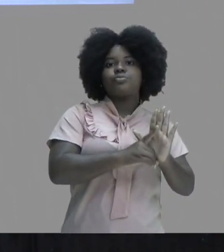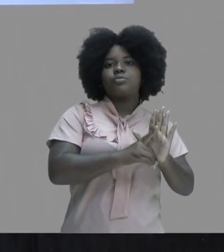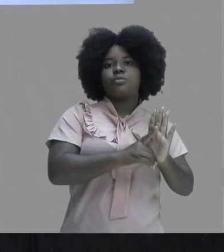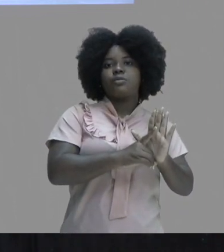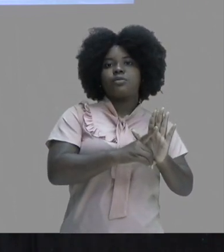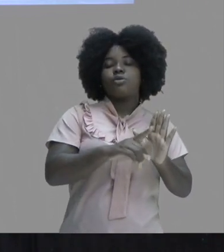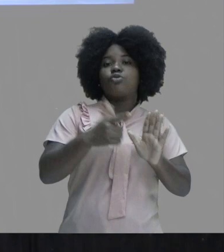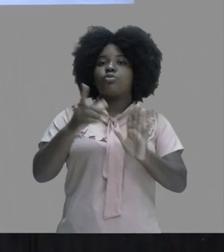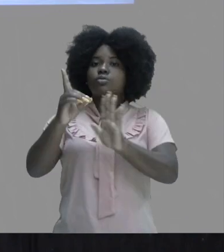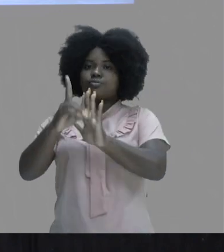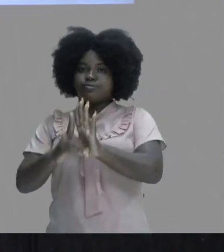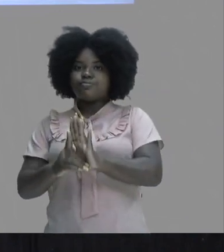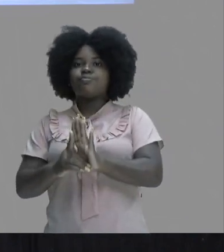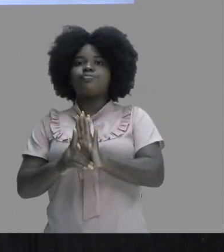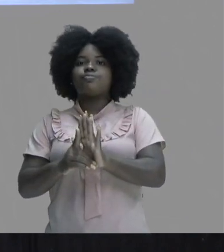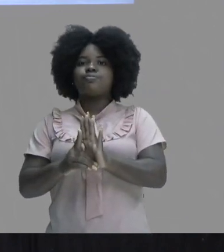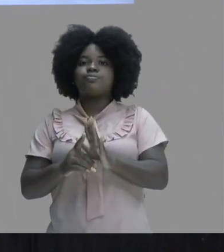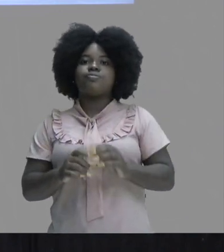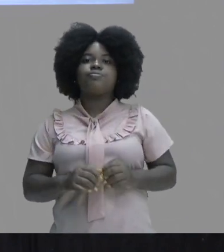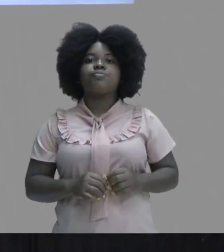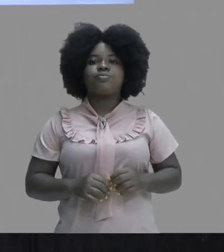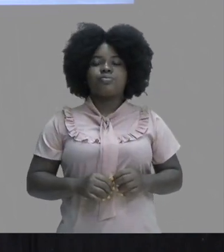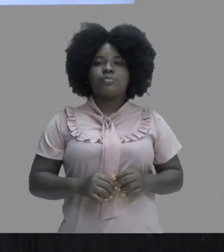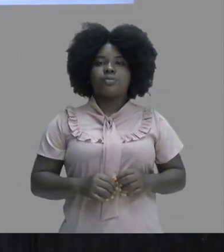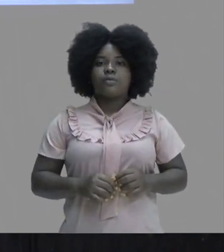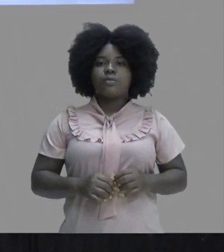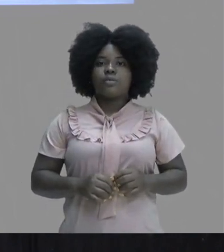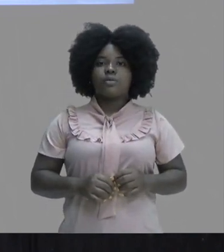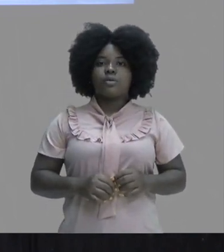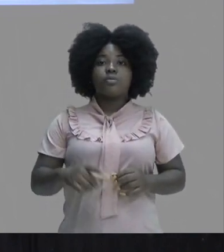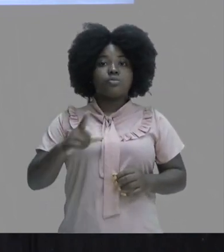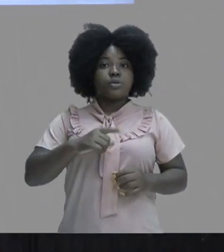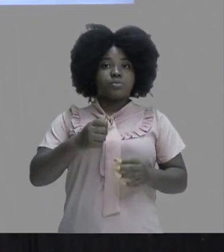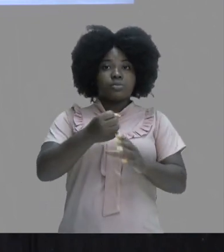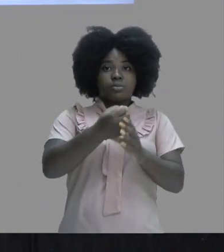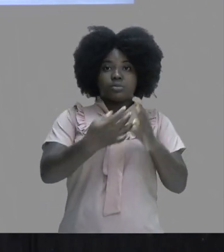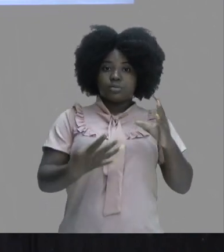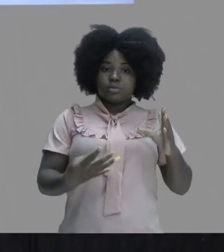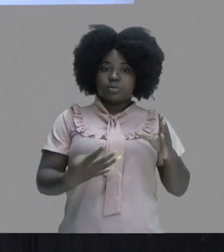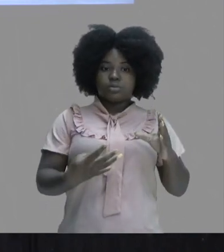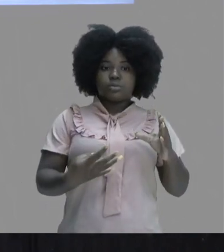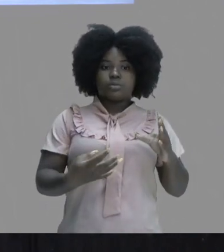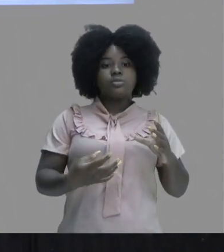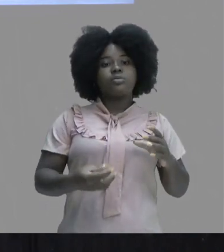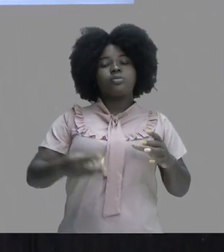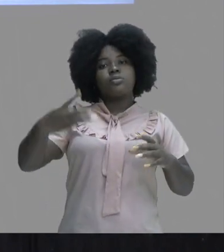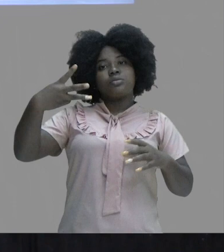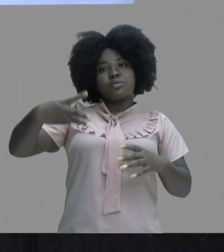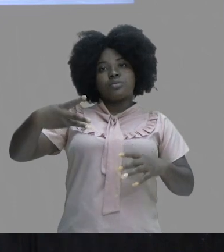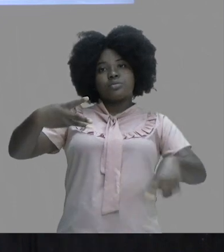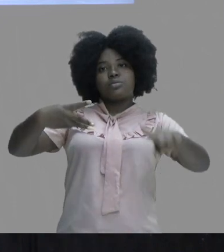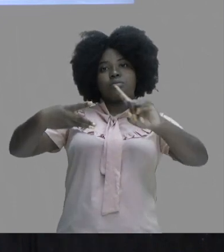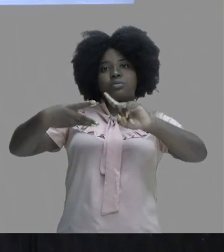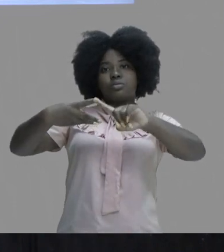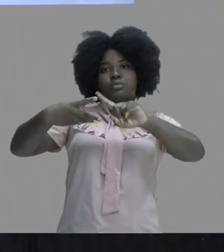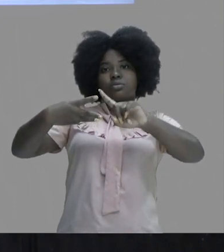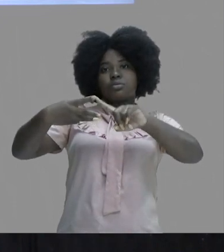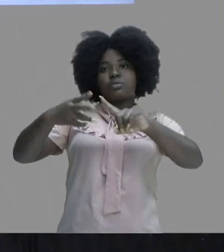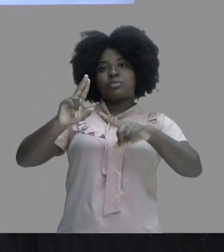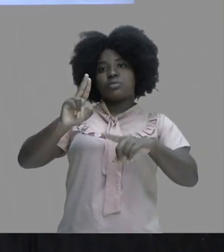outro. Beleza? Vou repetir para você as características, hein? Os direitos humanos são 1.